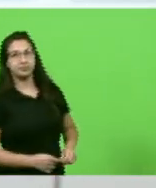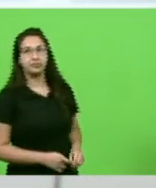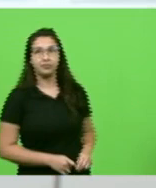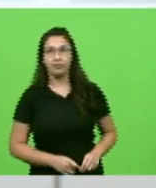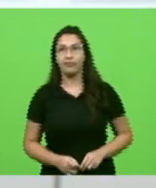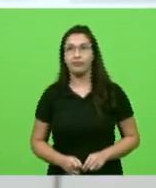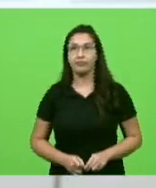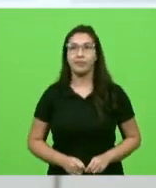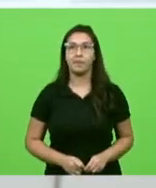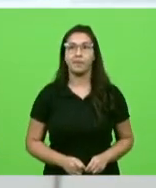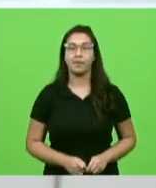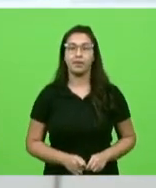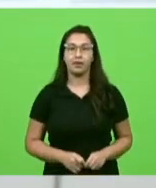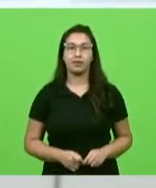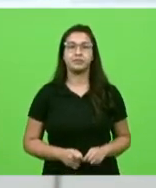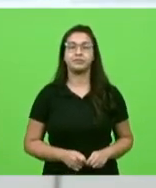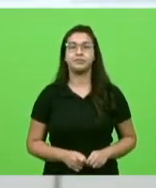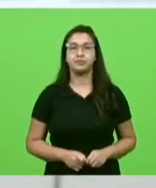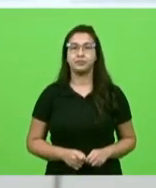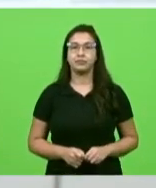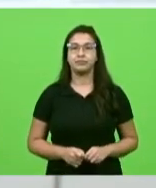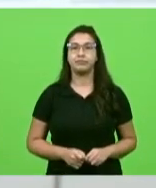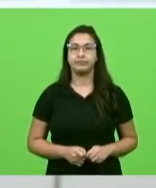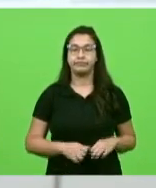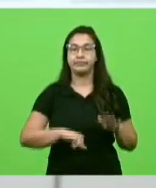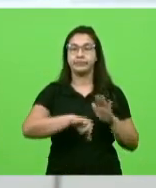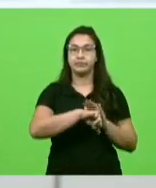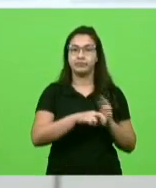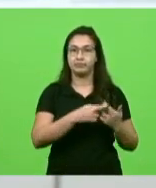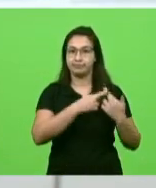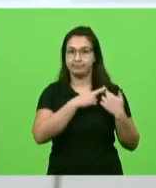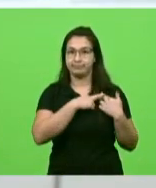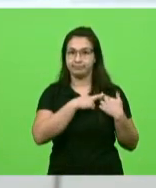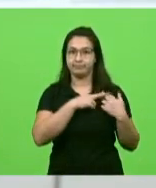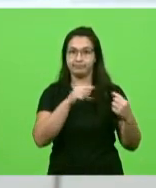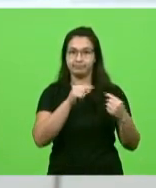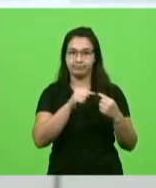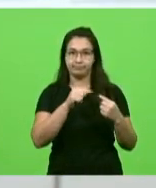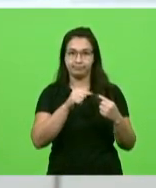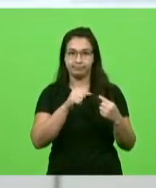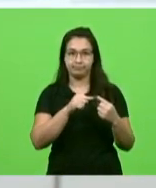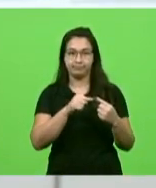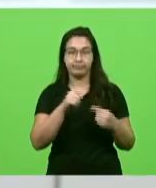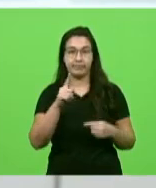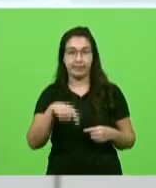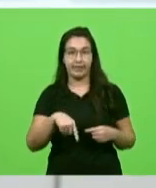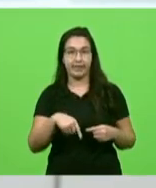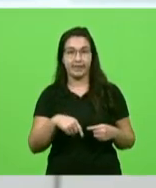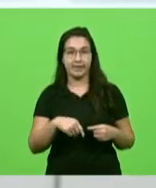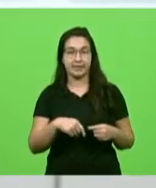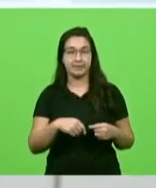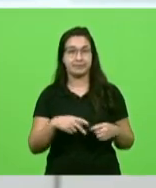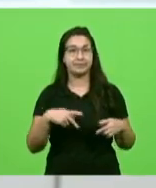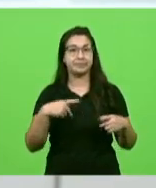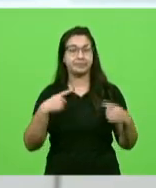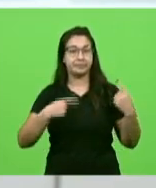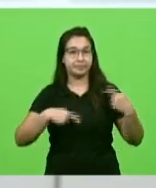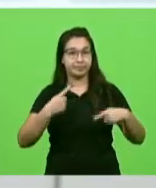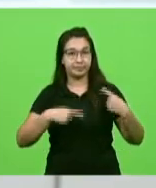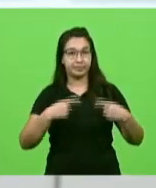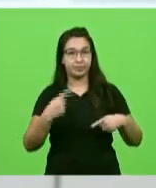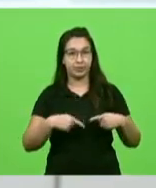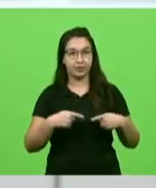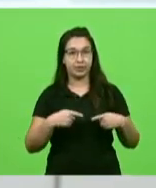penal os chamados crimes de responsabilidade são infrações políticas de alçada do